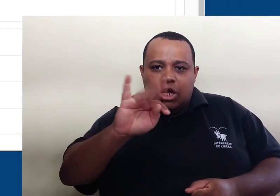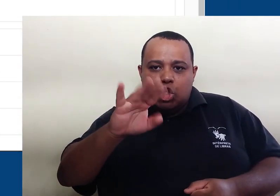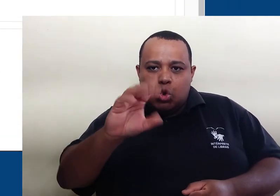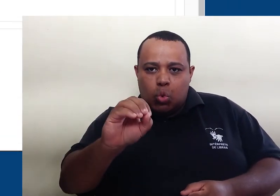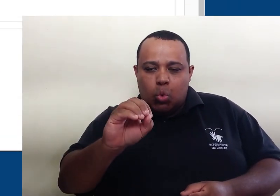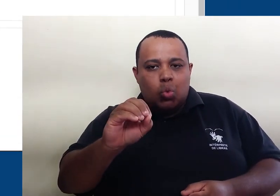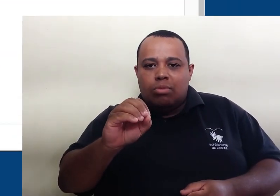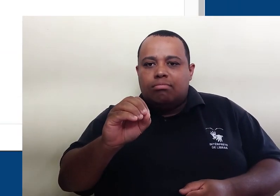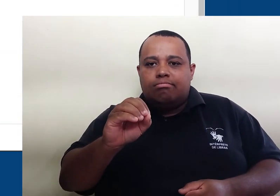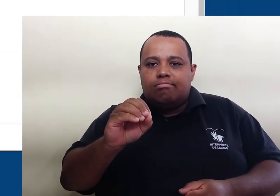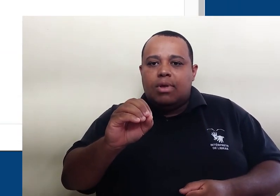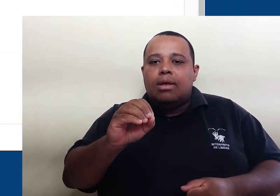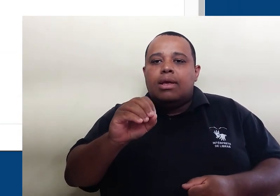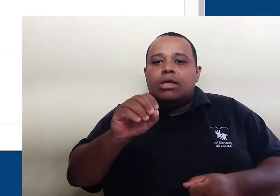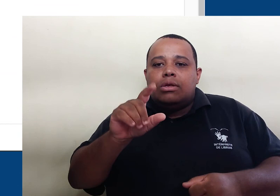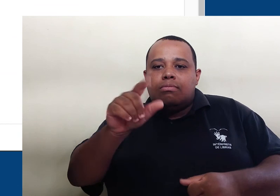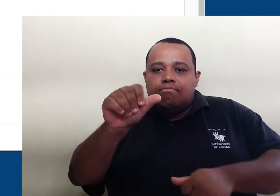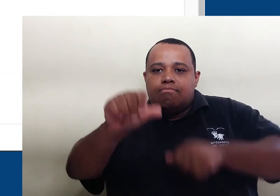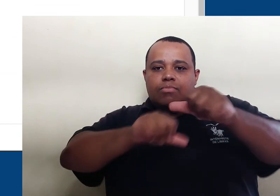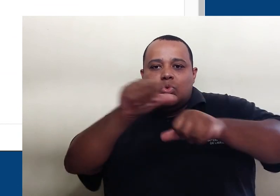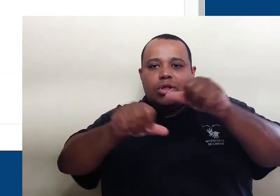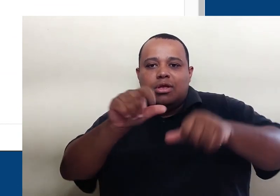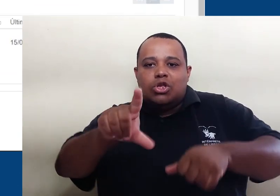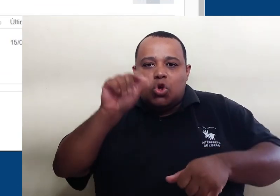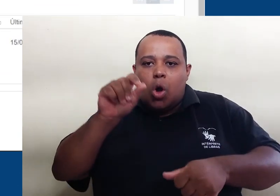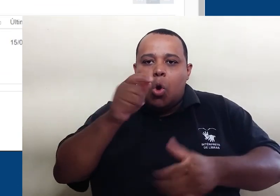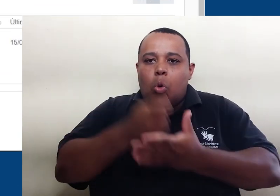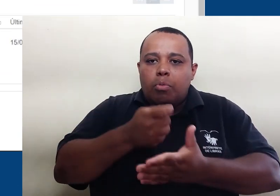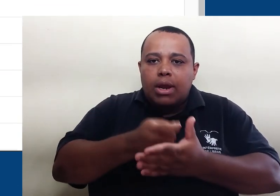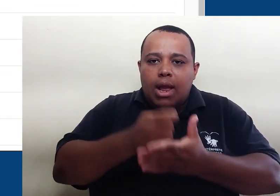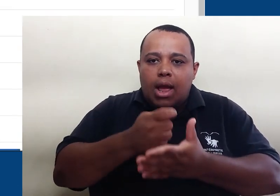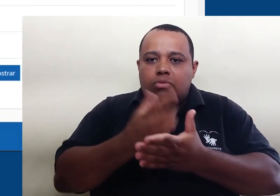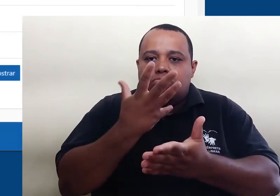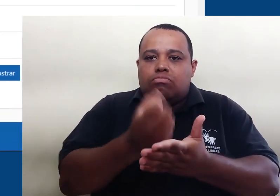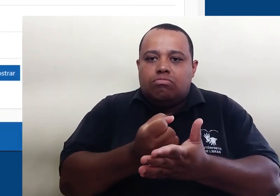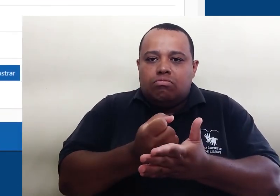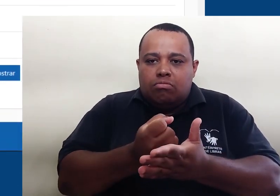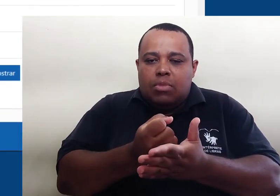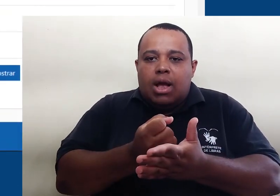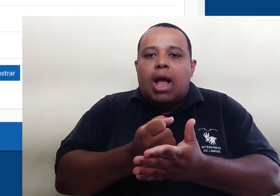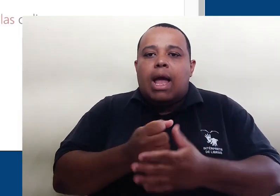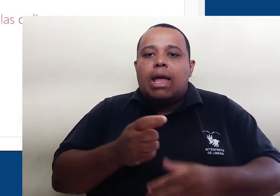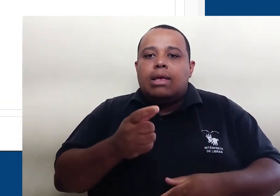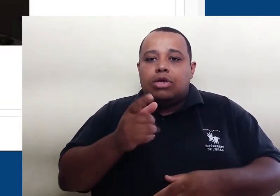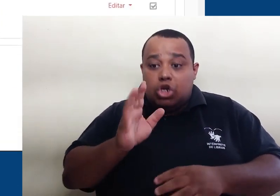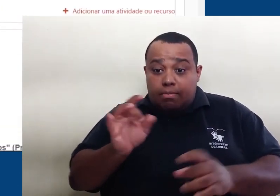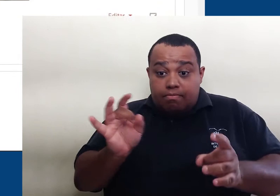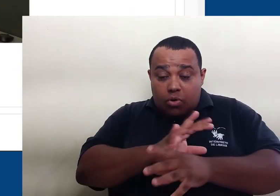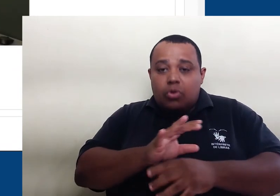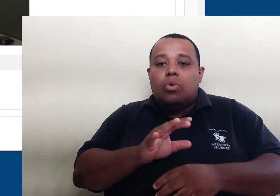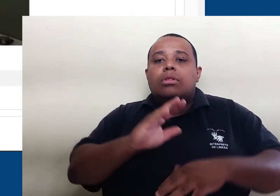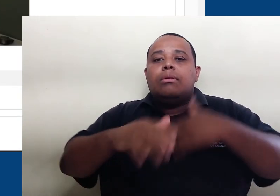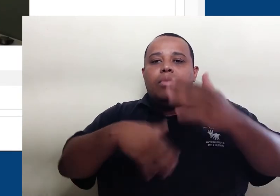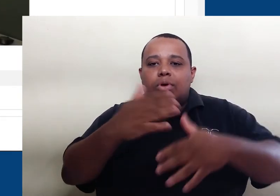a gente vai vir aqui em aparência e vamos colocar forçar o download. E quando terminar de carregar, você pode salvar e voltar ao